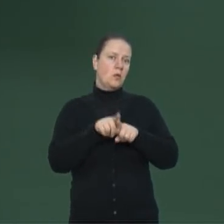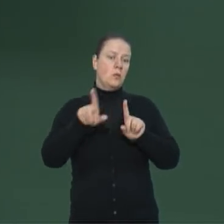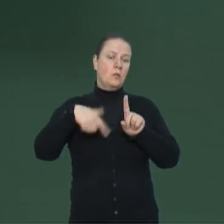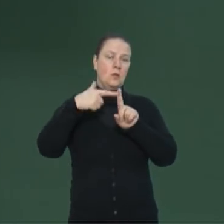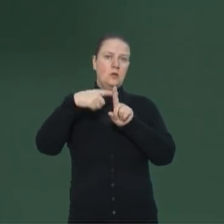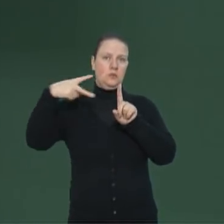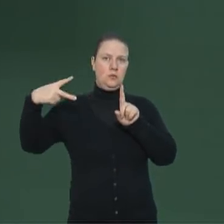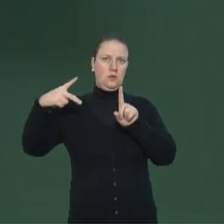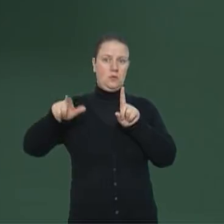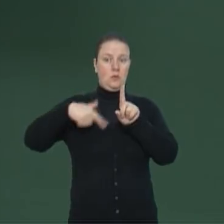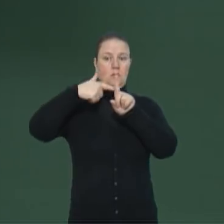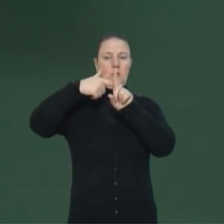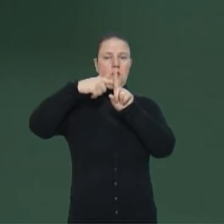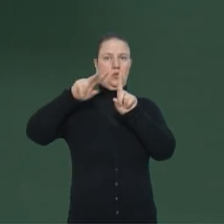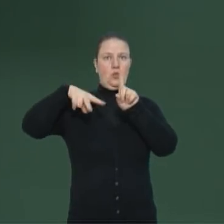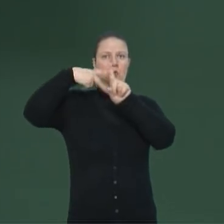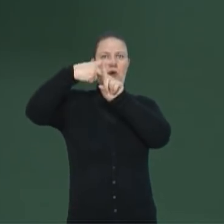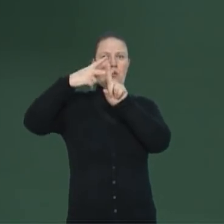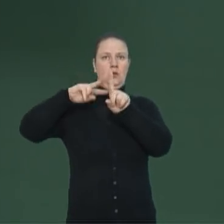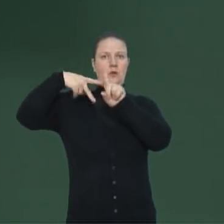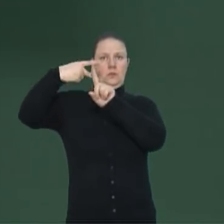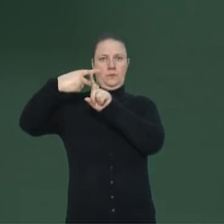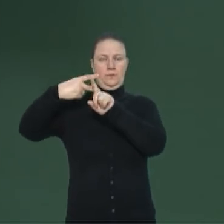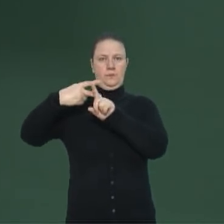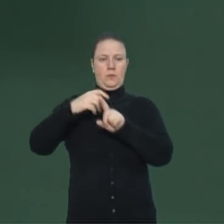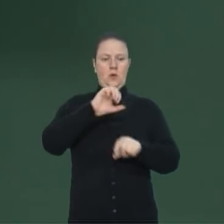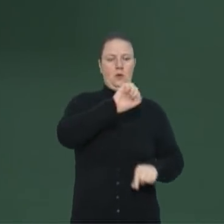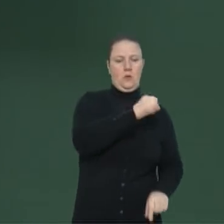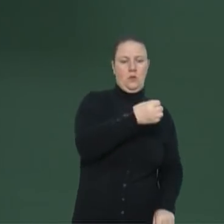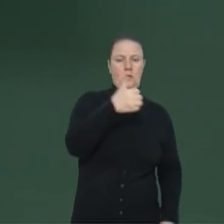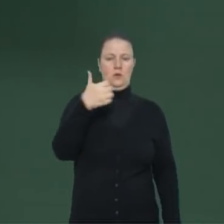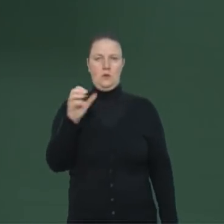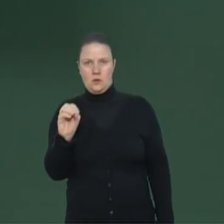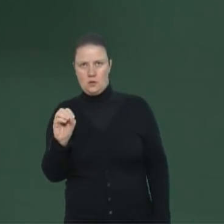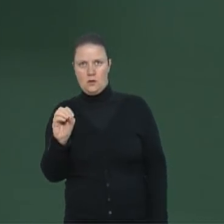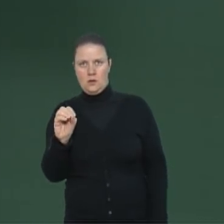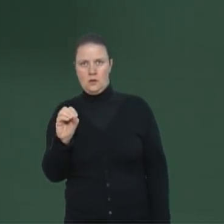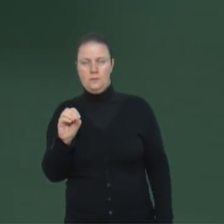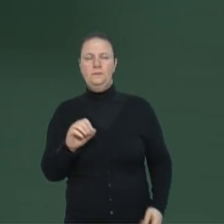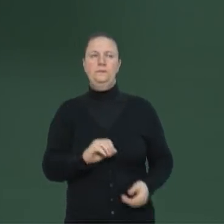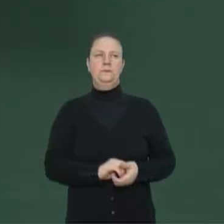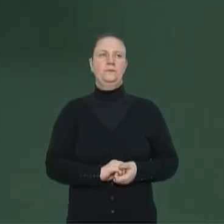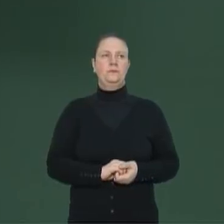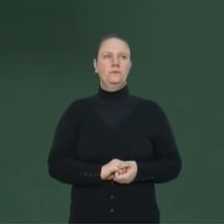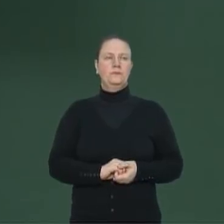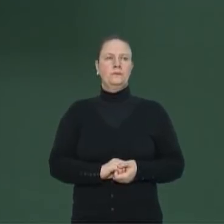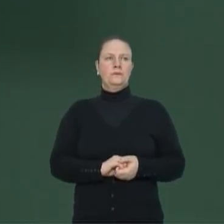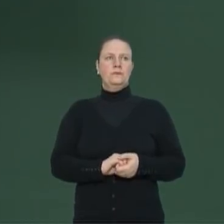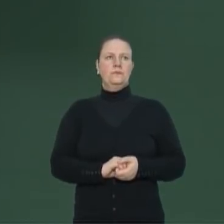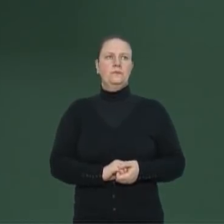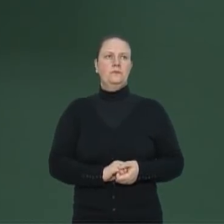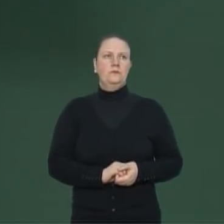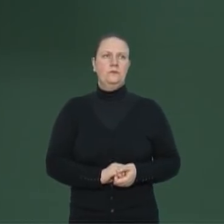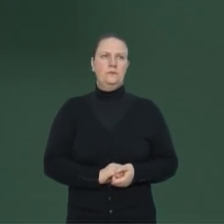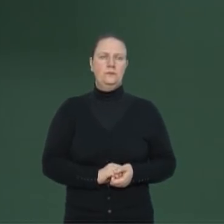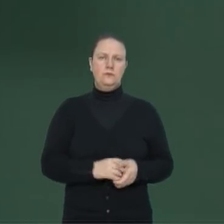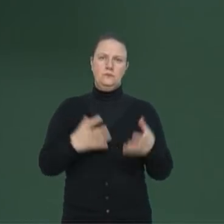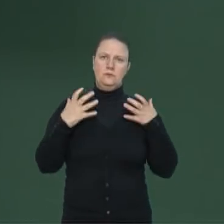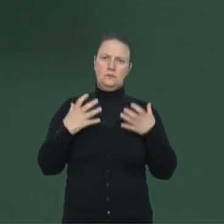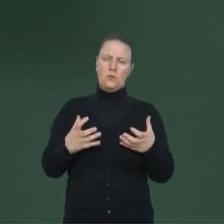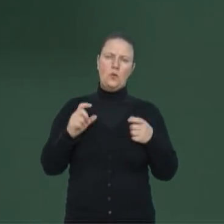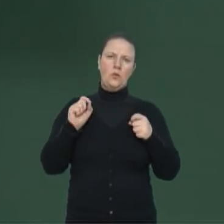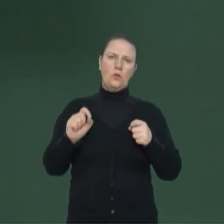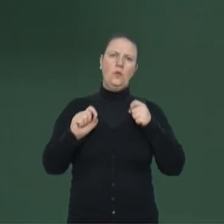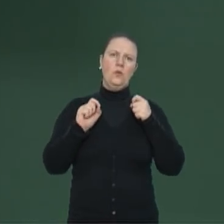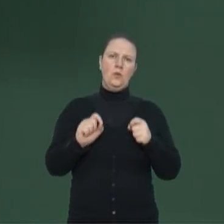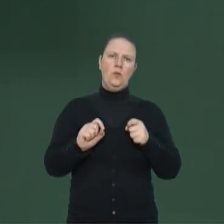né? Por exemplo, 8 e 10. É o 8 e o 8 mais 2, que é 10, tá? Daí, você quer o produto, que